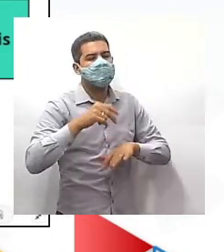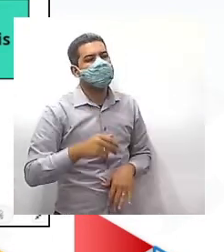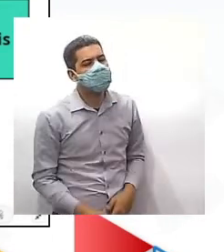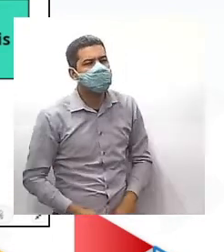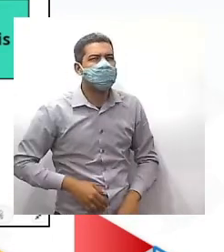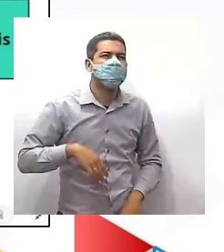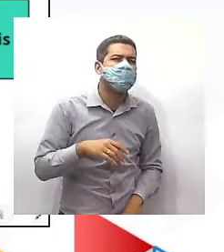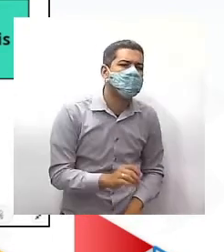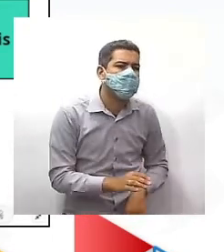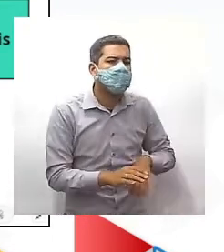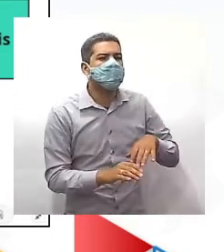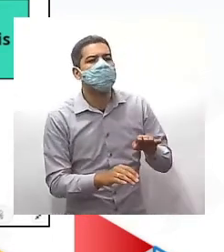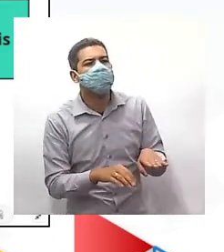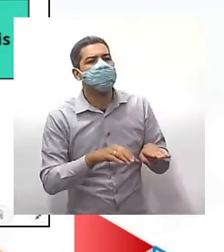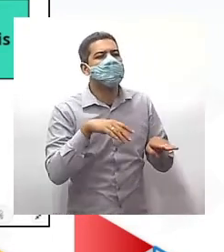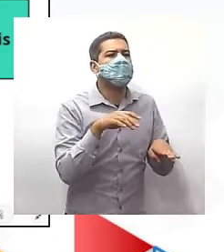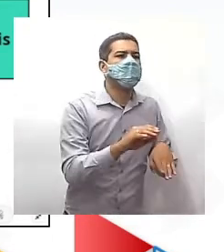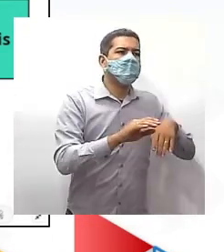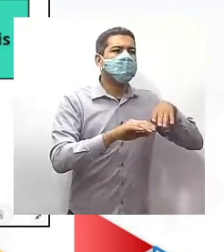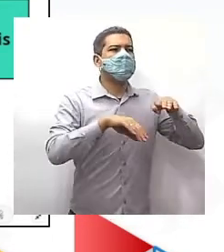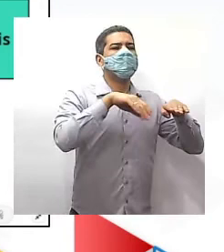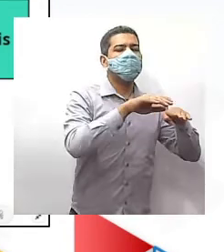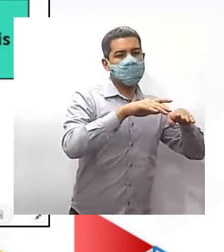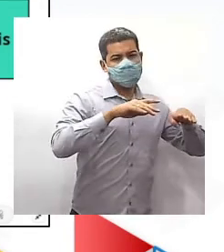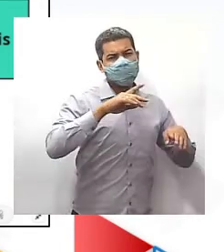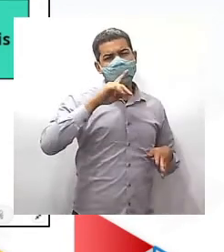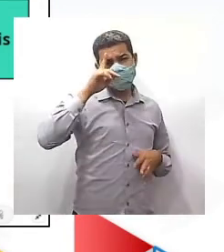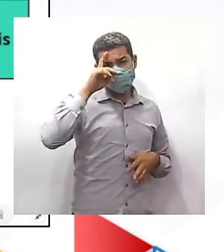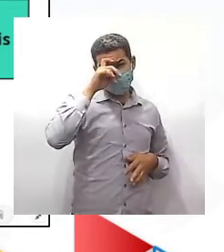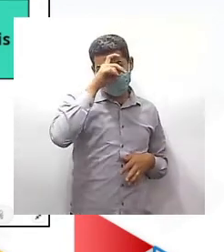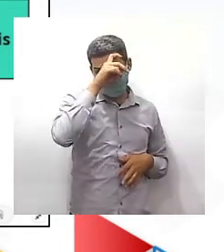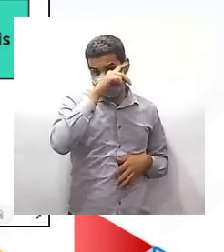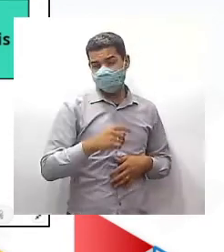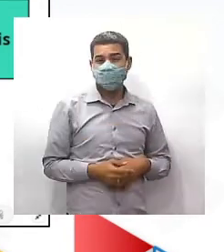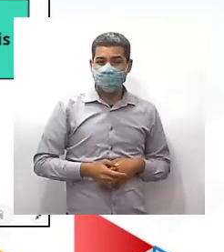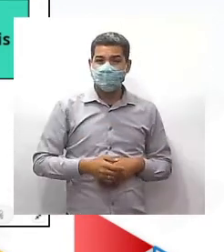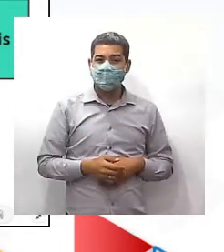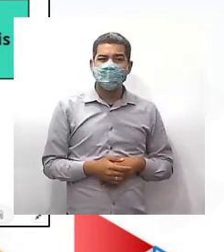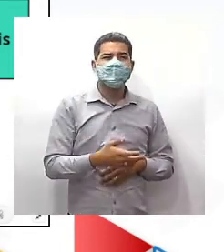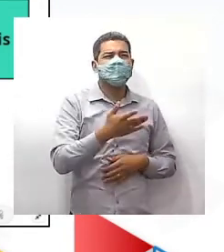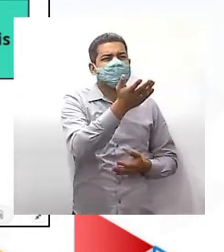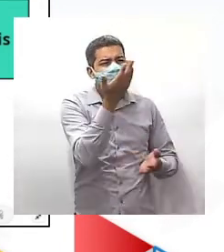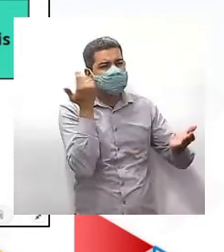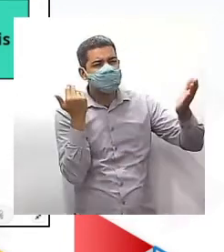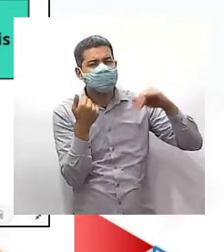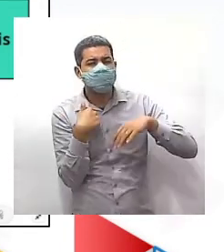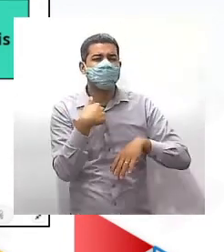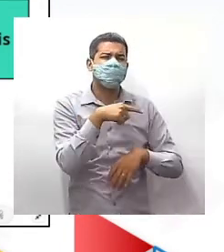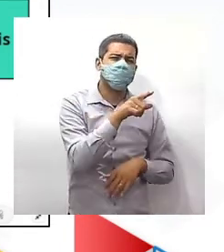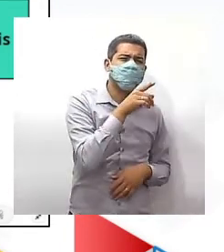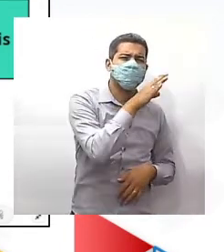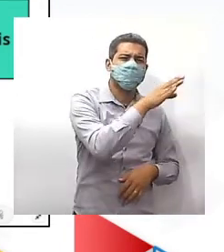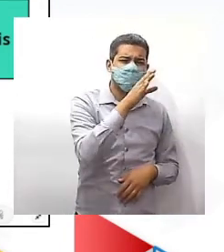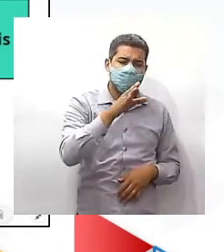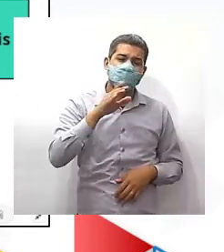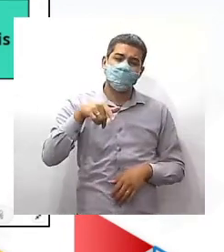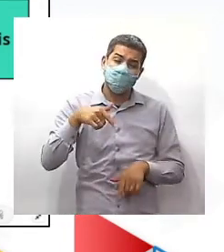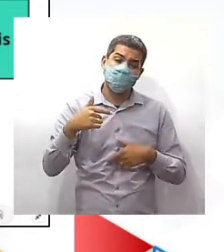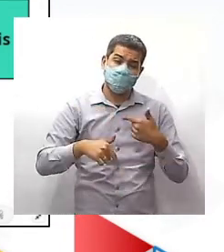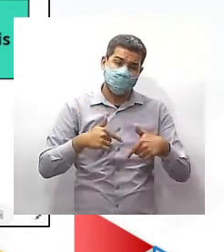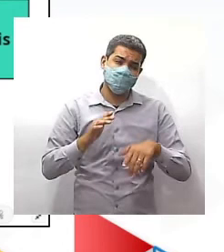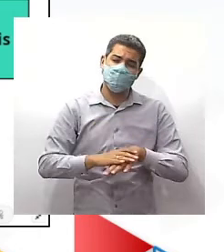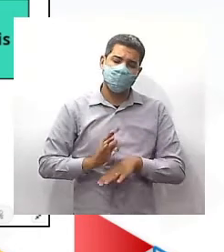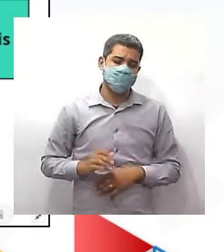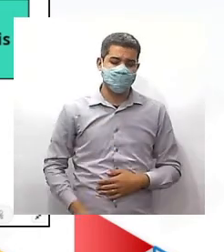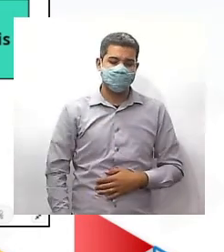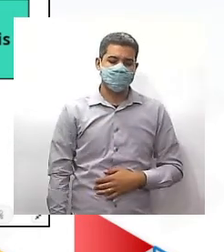buscando cada uma dessas para depois reunir esse pessoal em um local único. Dá um trabalho, tá bom?